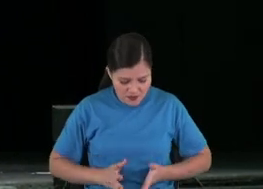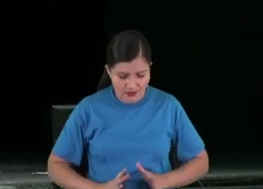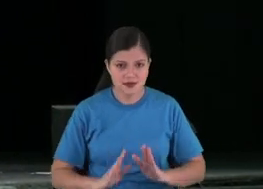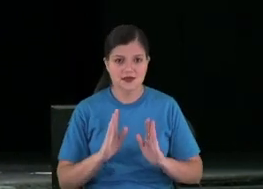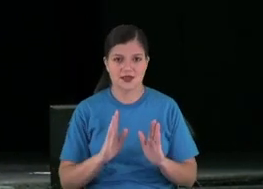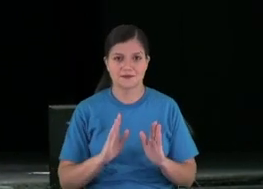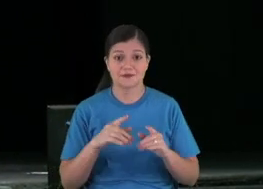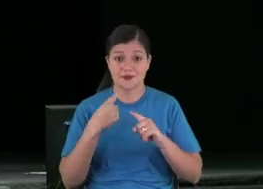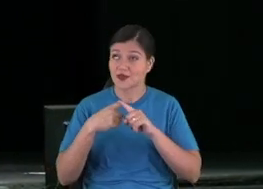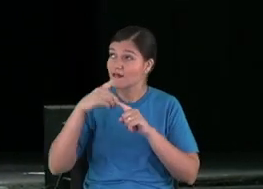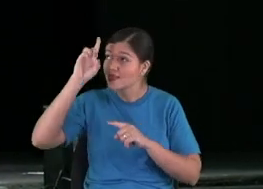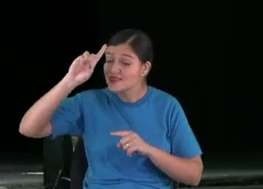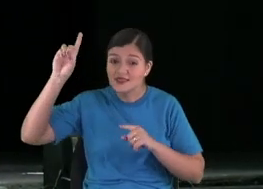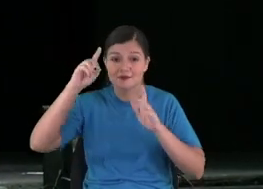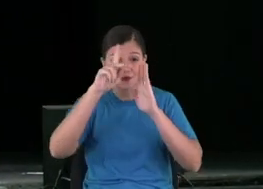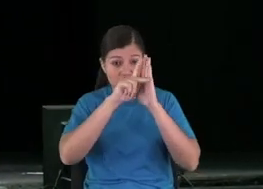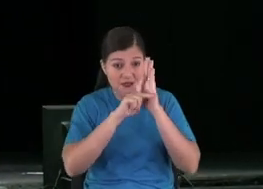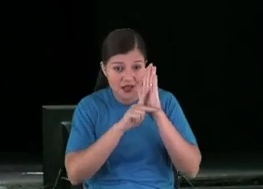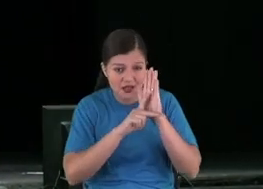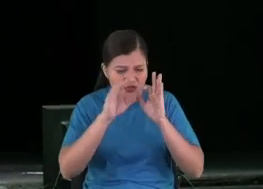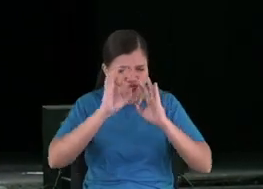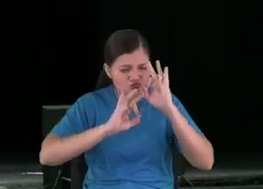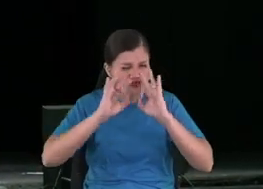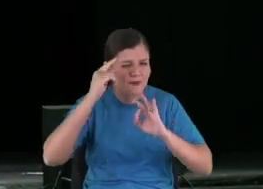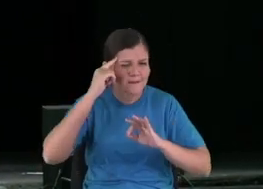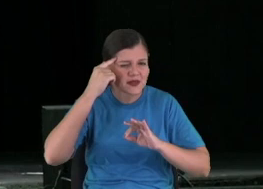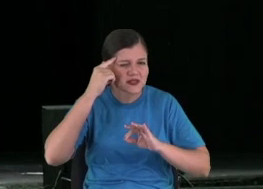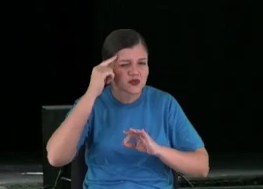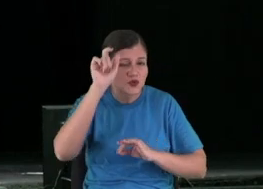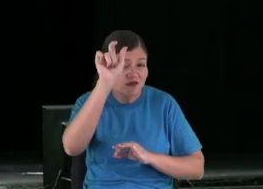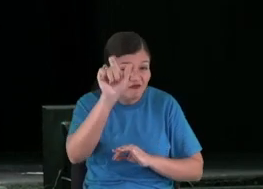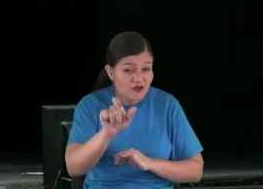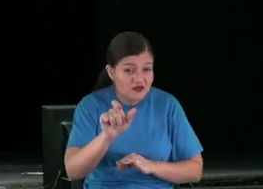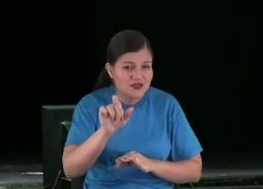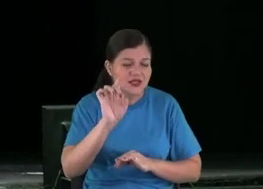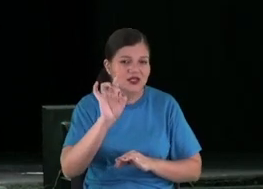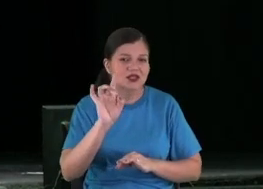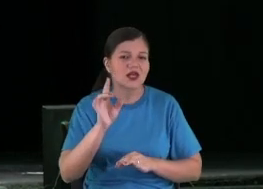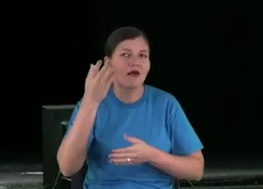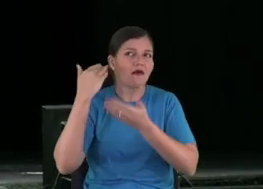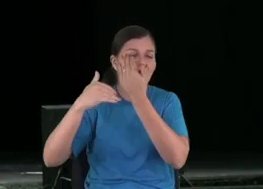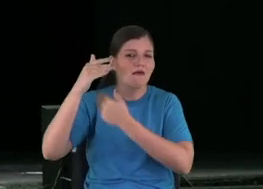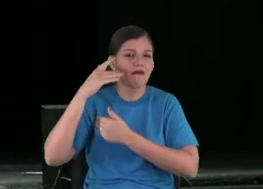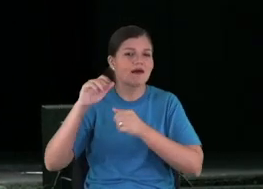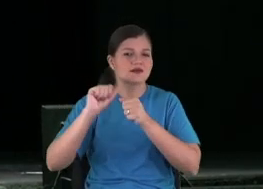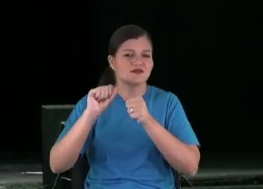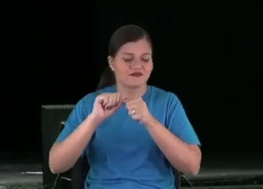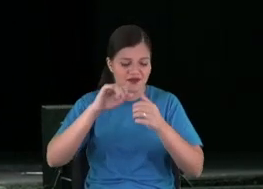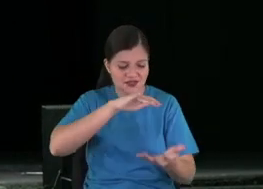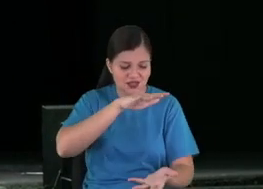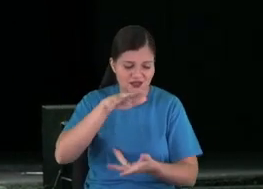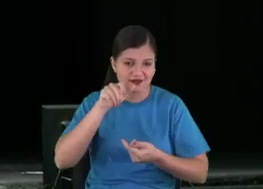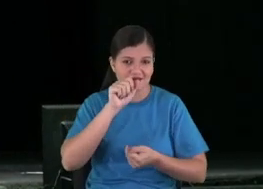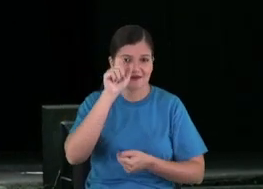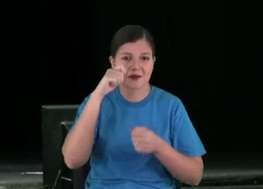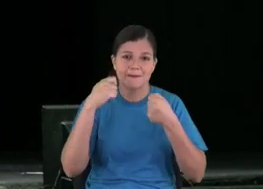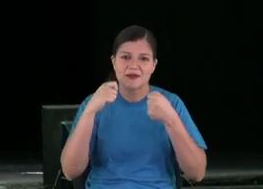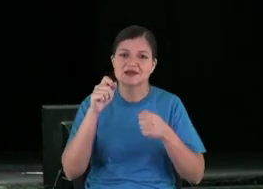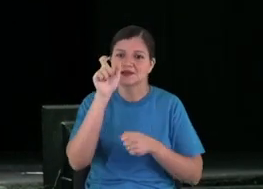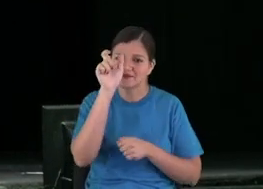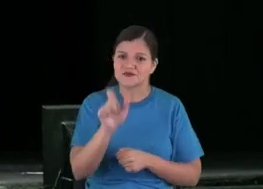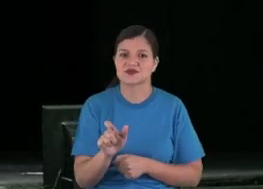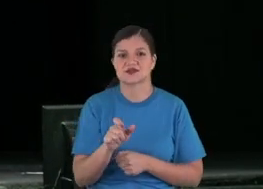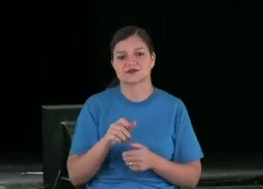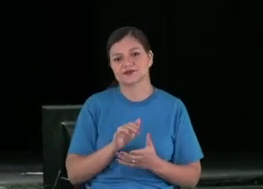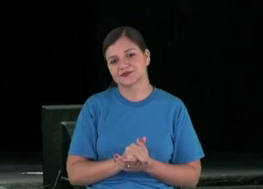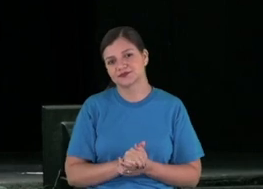da terra. E para ser você, tinha que ser aquele bendito com aquela bendita, ou aquele maldito